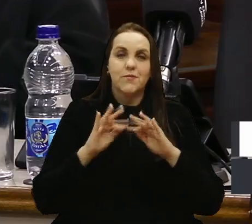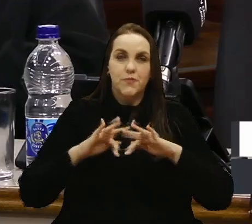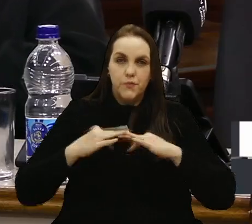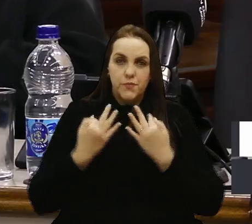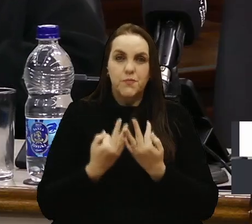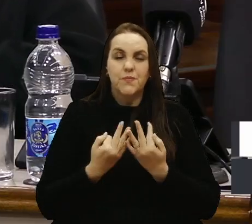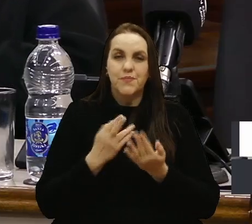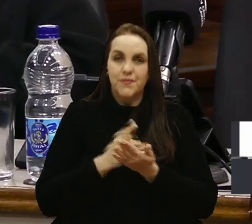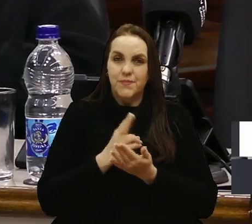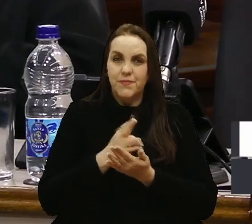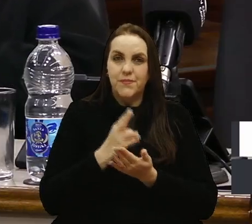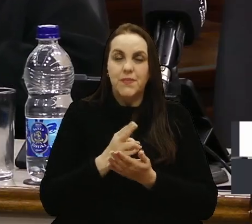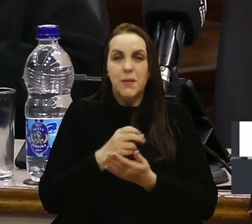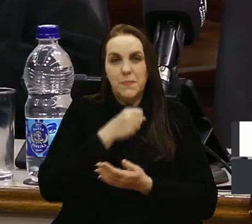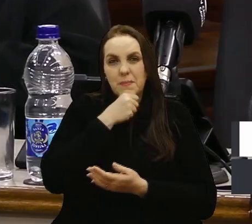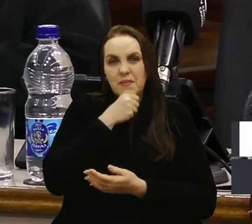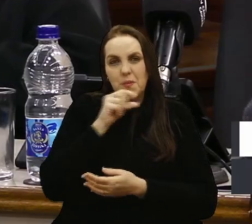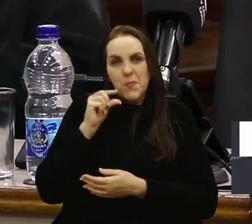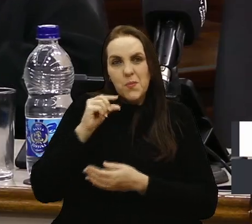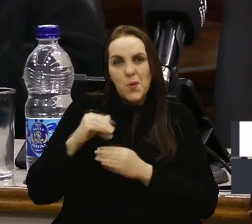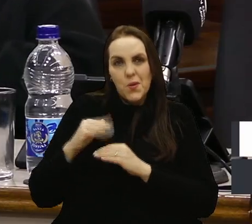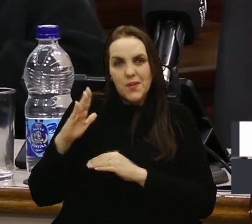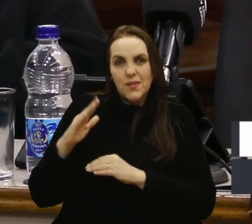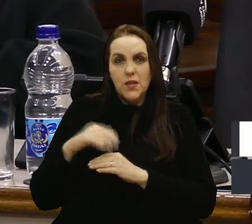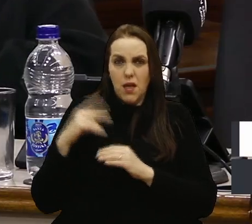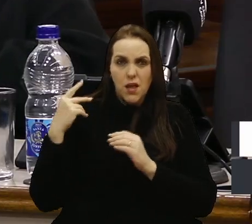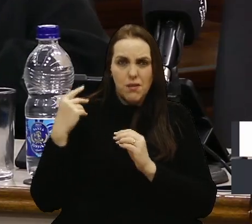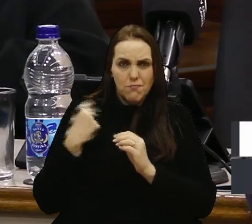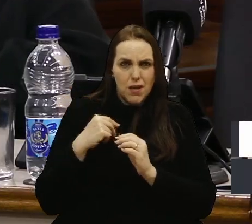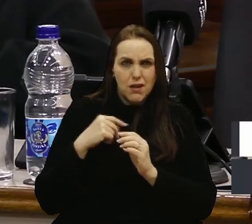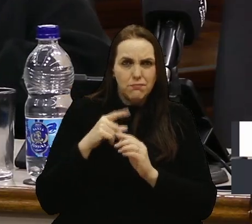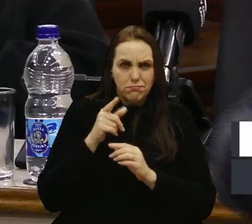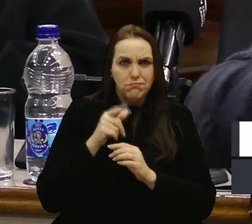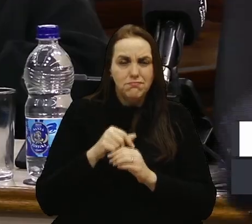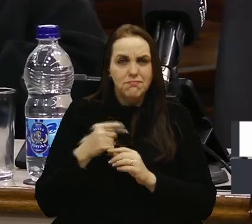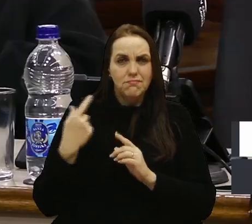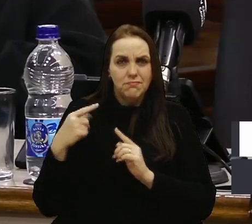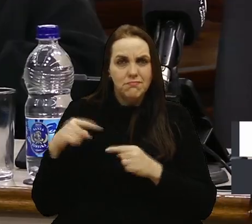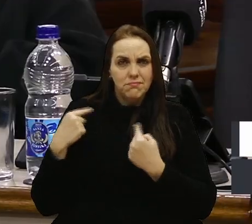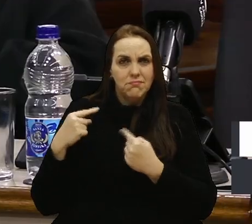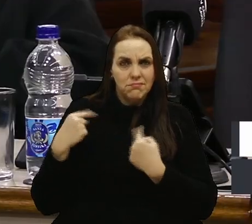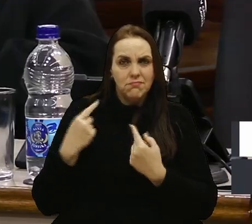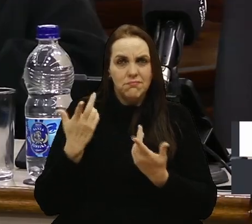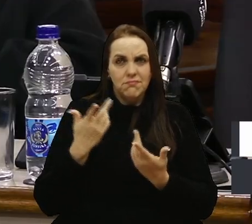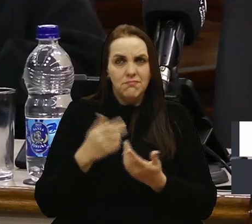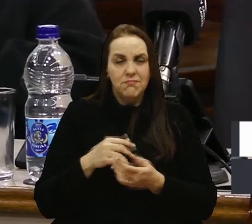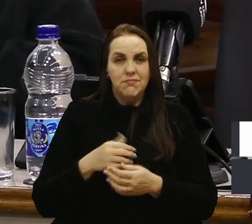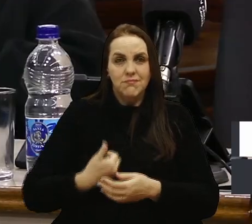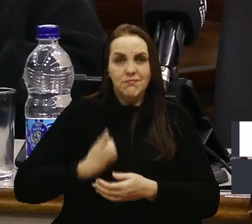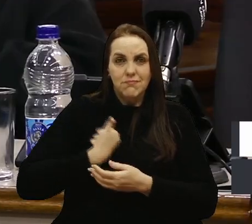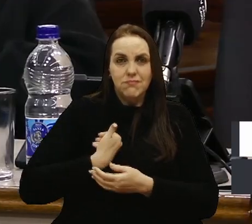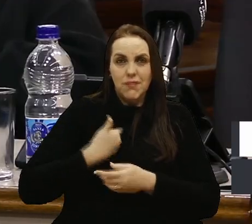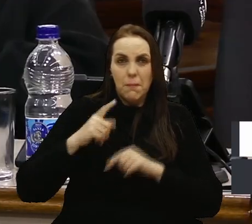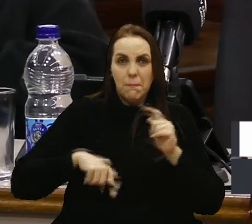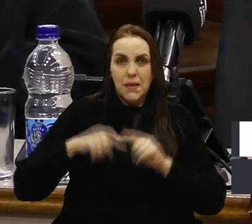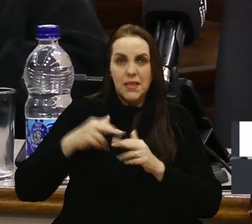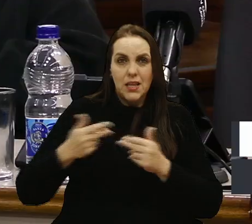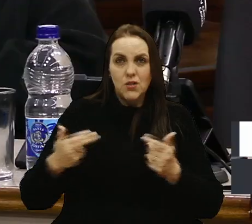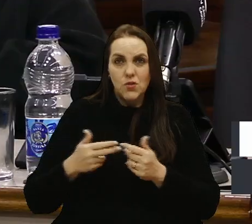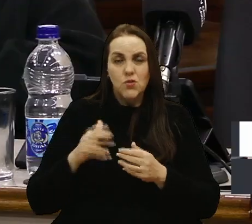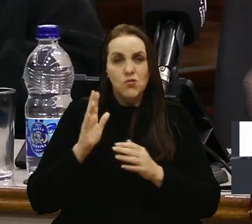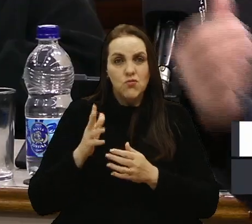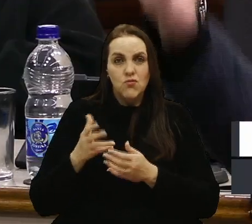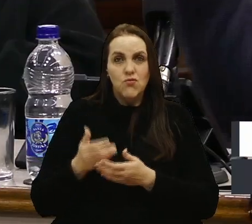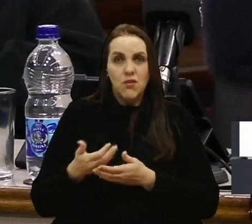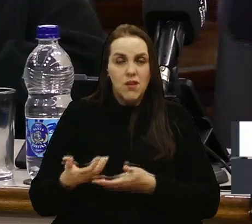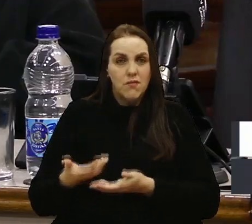ele que é um pouco mais velho que eu, me judiava, quando nós ia para a escola, voltava, ele segurava o material de todos nós e já dava uma carga de